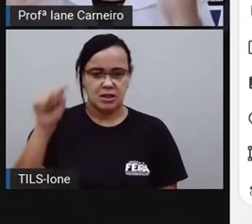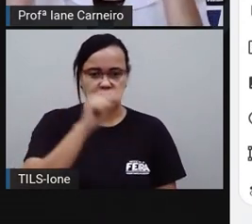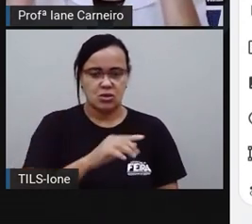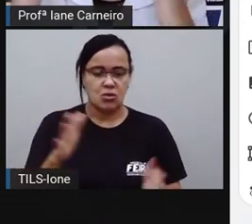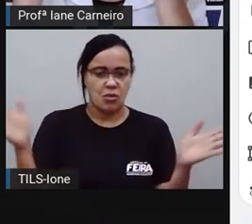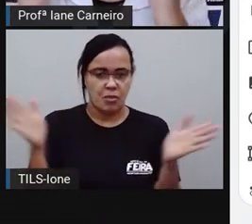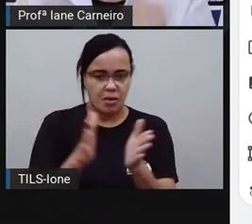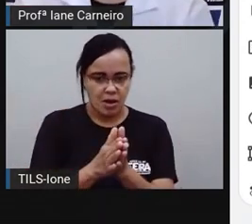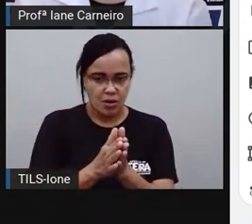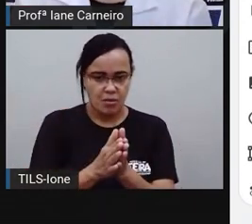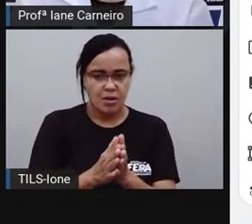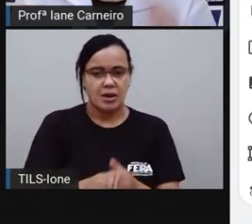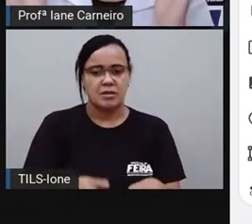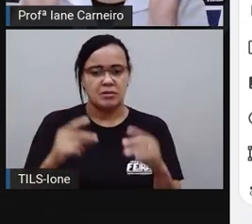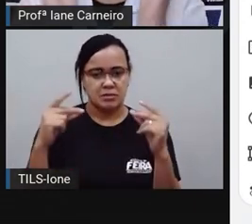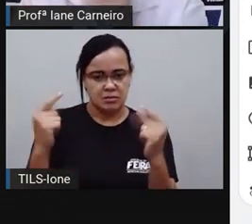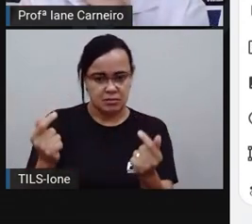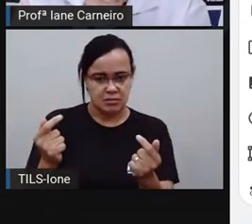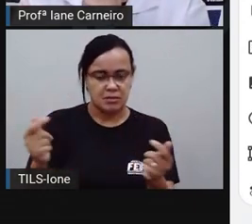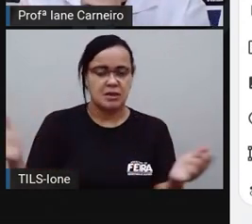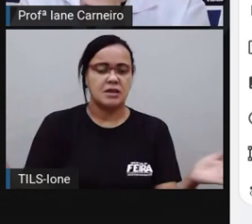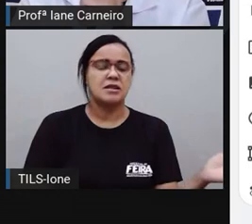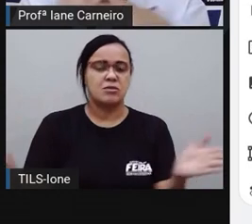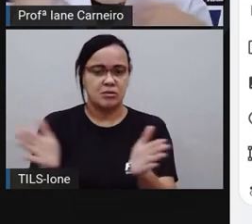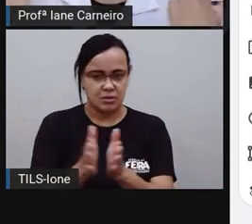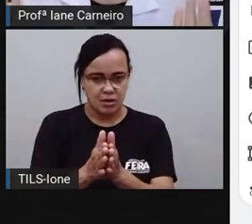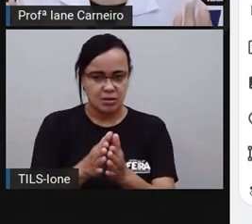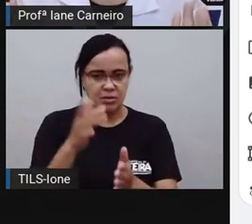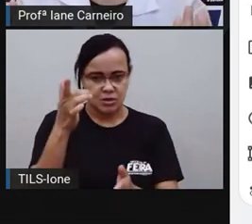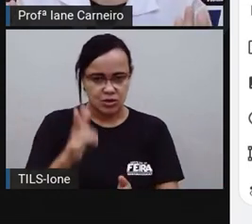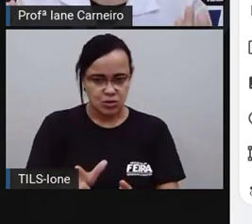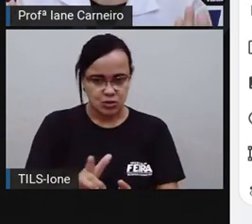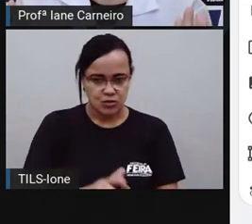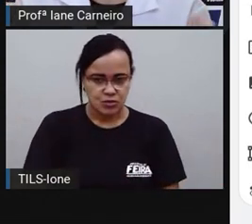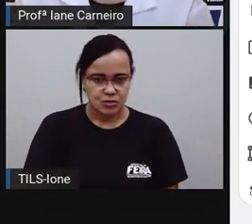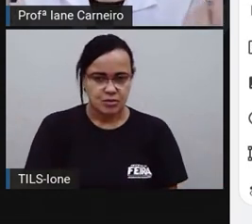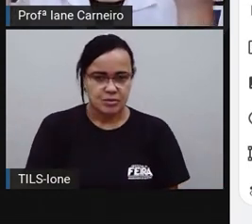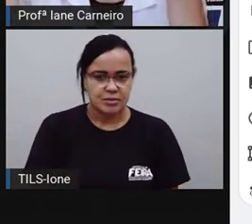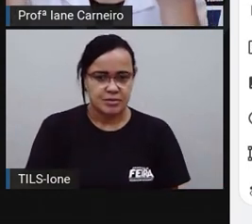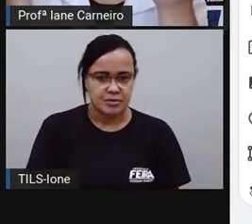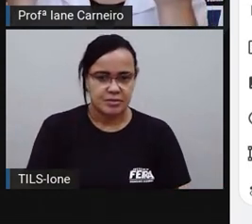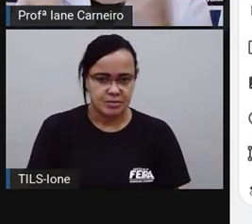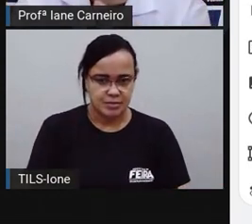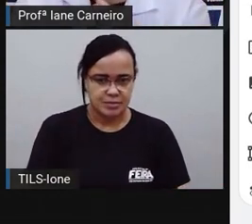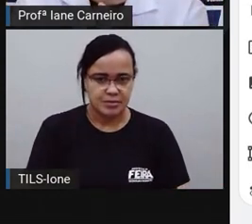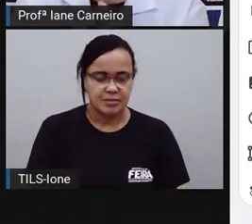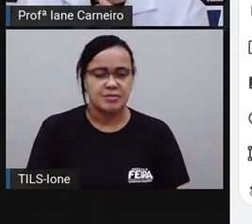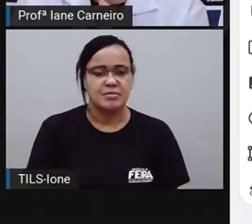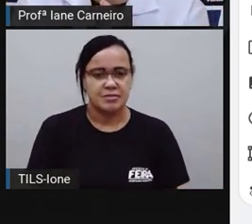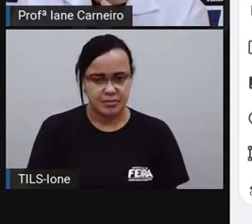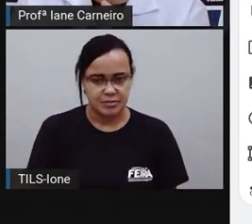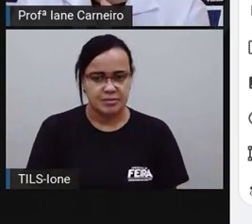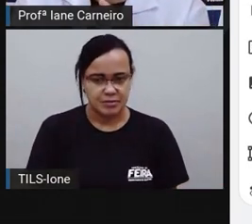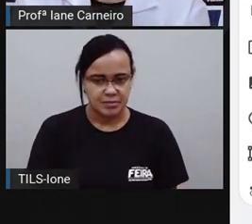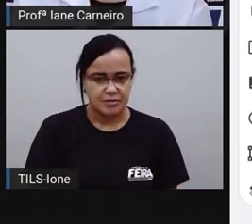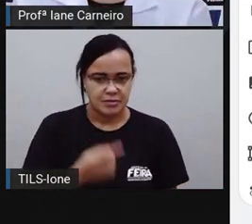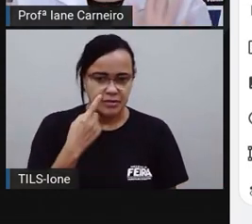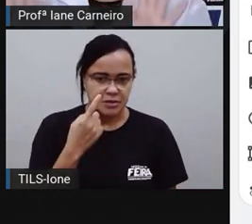o triângulo e depois bater palma de novo. E depois o que é que vai vir? Estalar o dedo. Vamos fazer